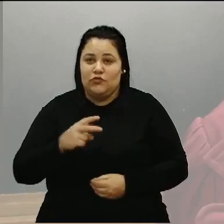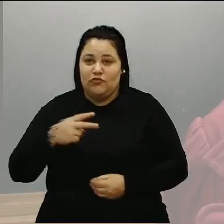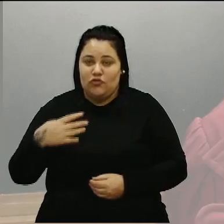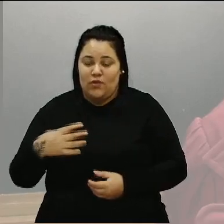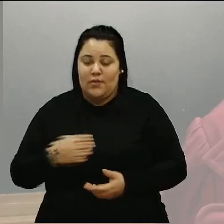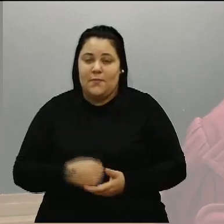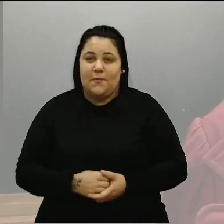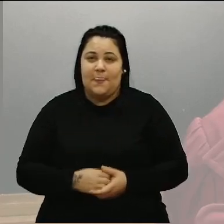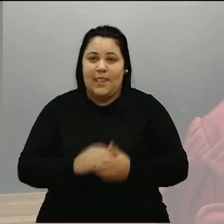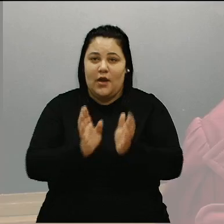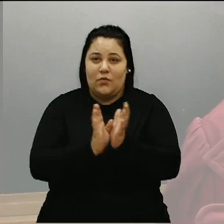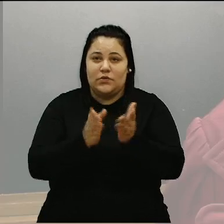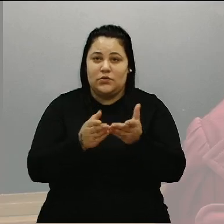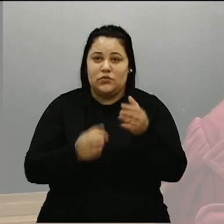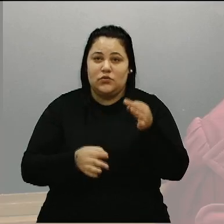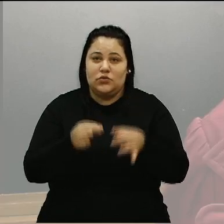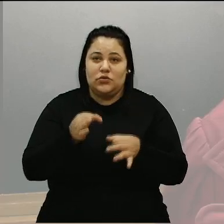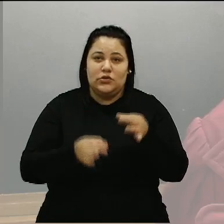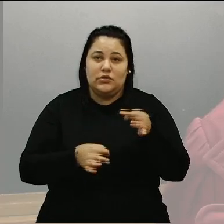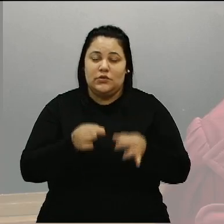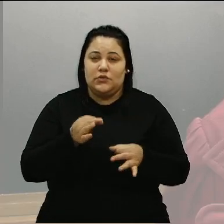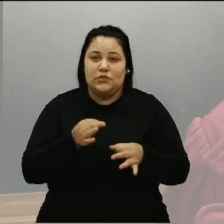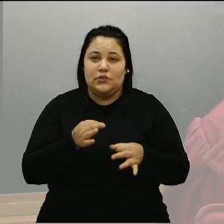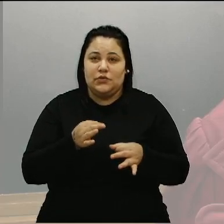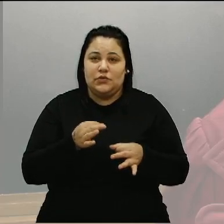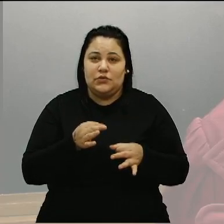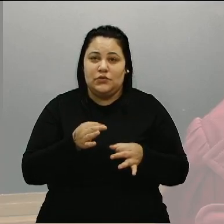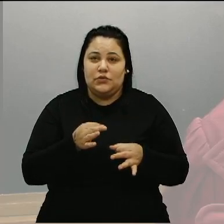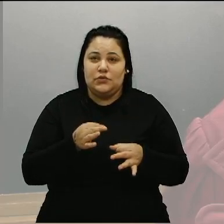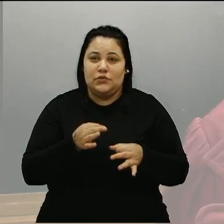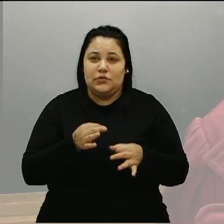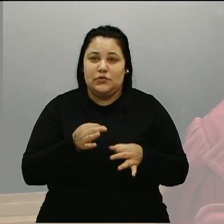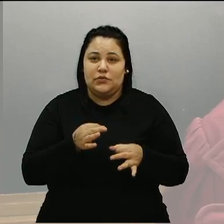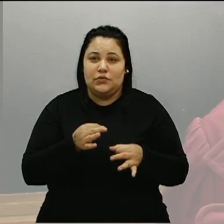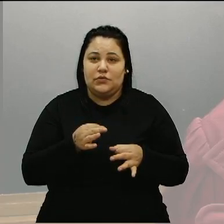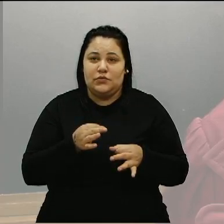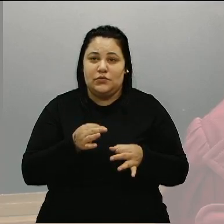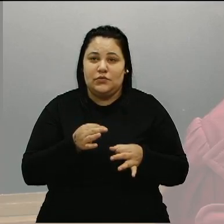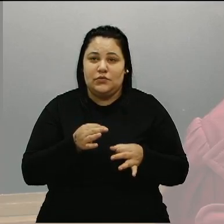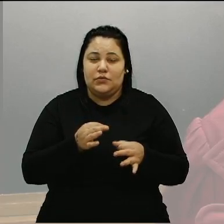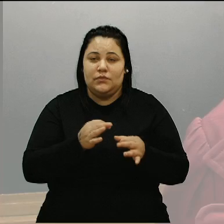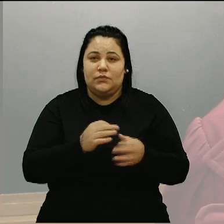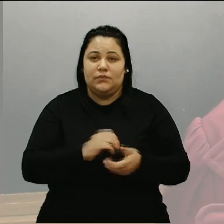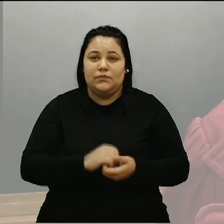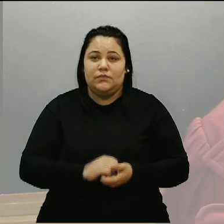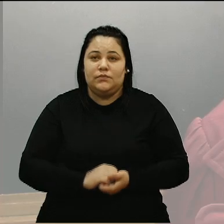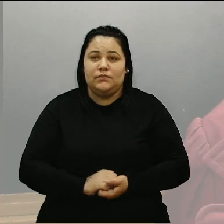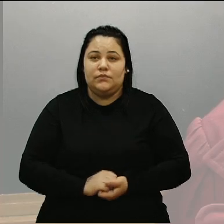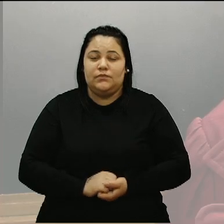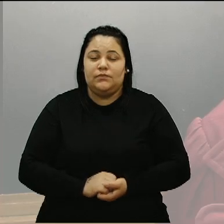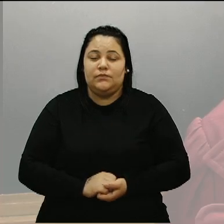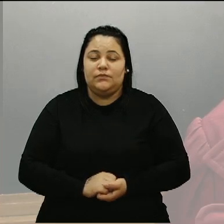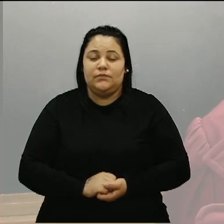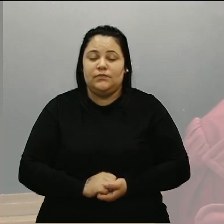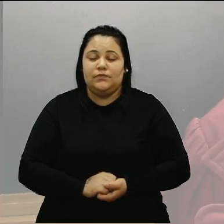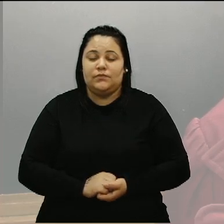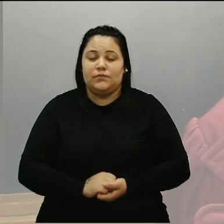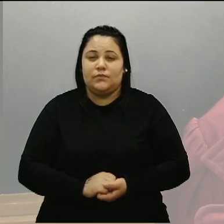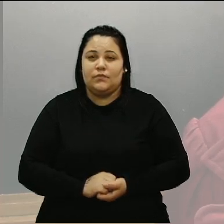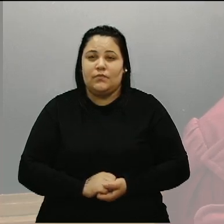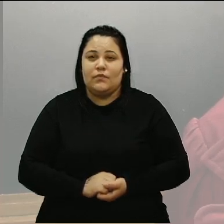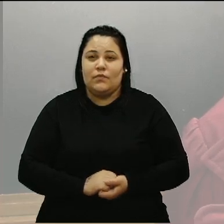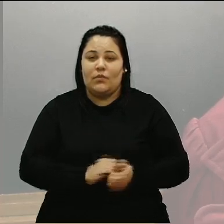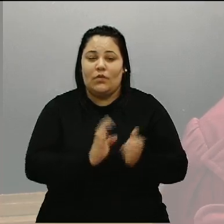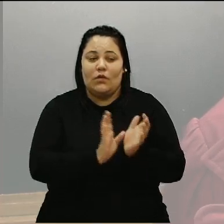A Comissão de Justiça, a Comissão de Constituição, Justiça e Legislação